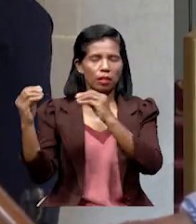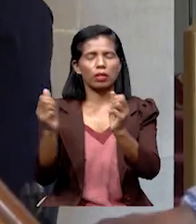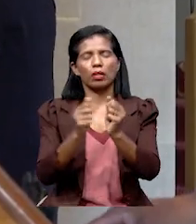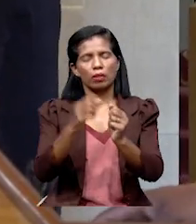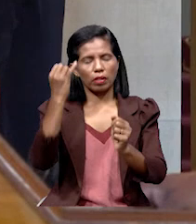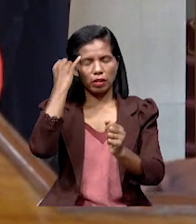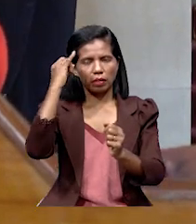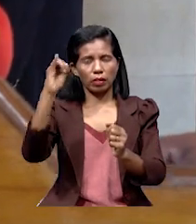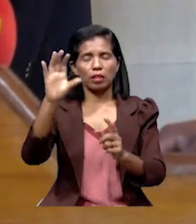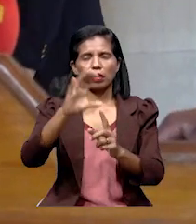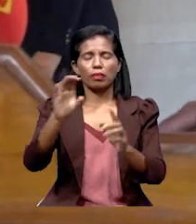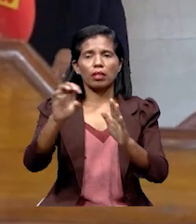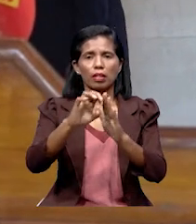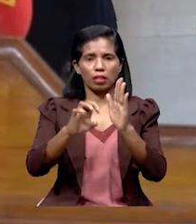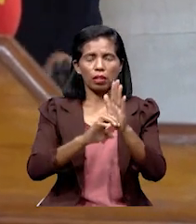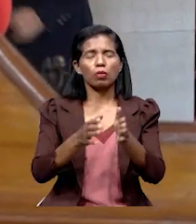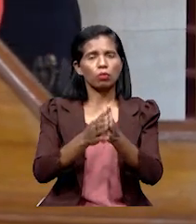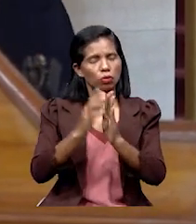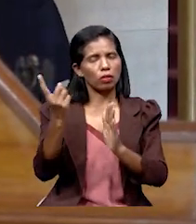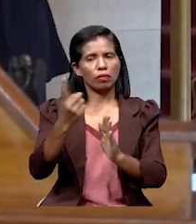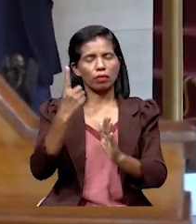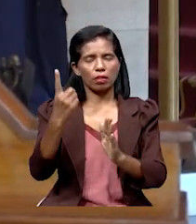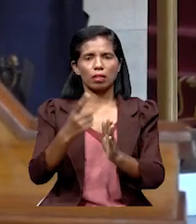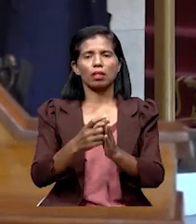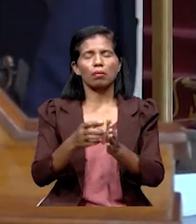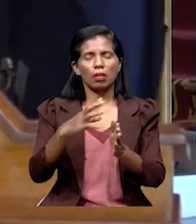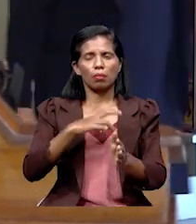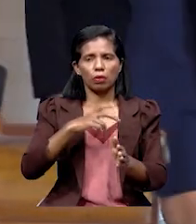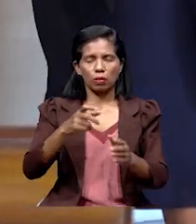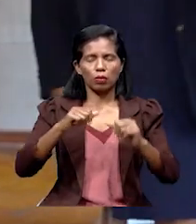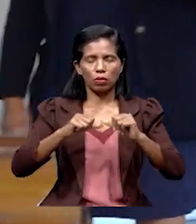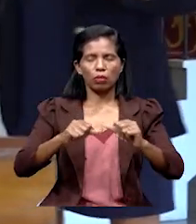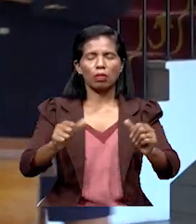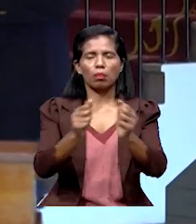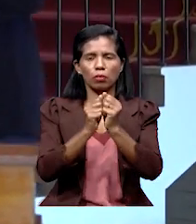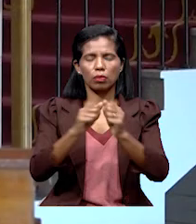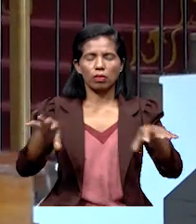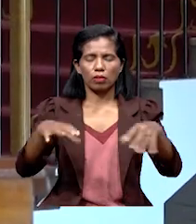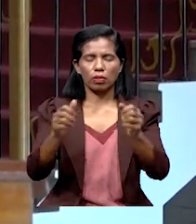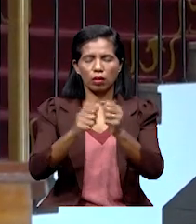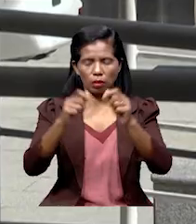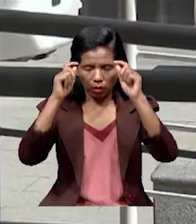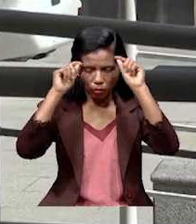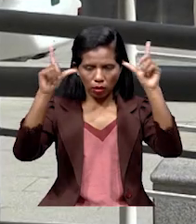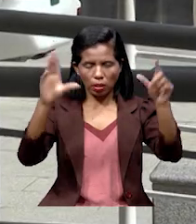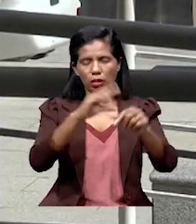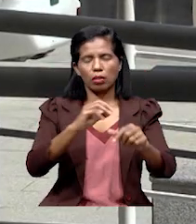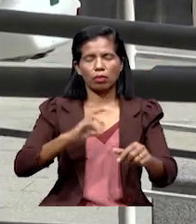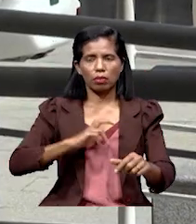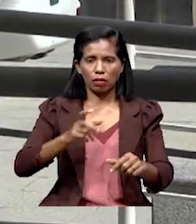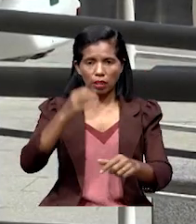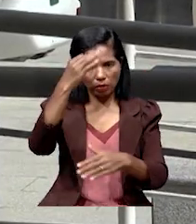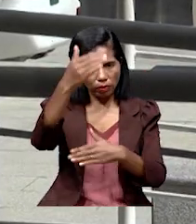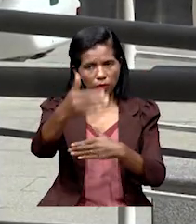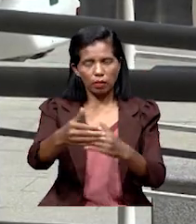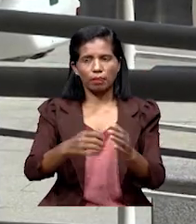Nunemo chefe de Estado na fatin russo Portugal, atu continua a meter em relação entre Portugal e Timor-Leste e a futuro.